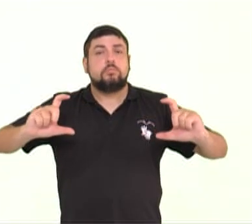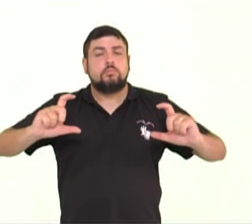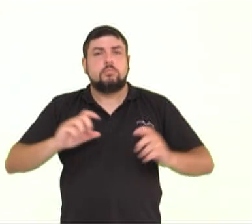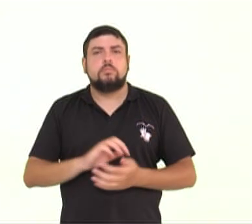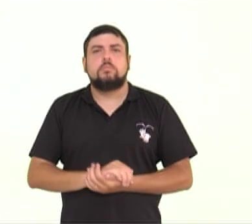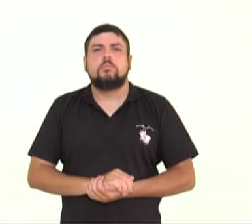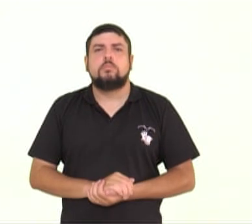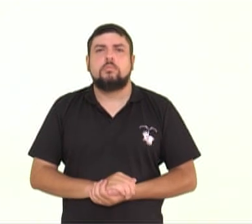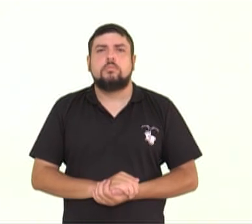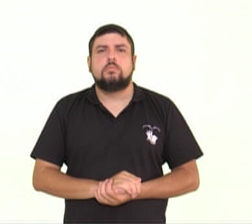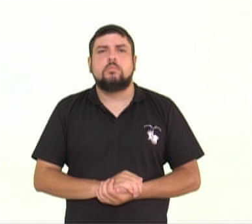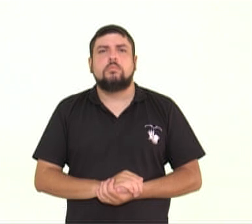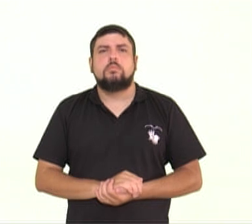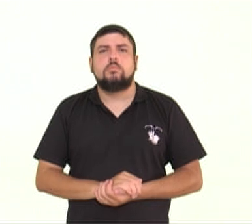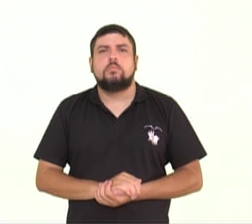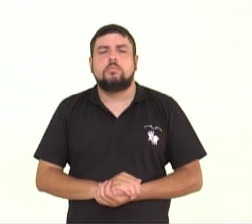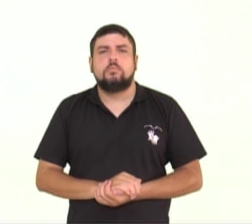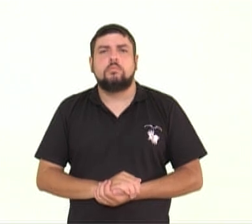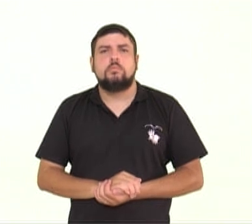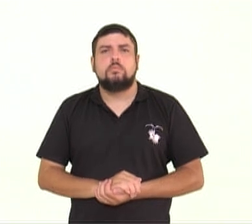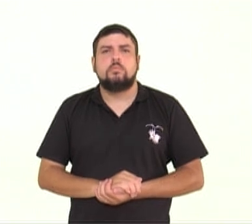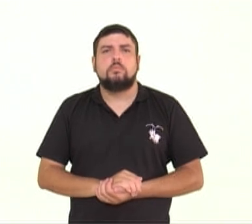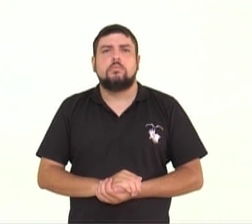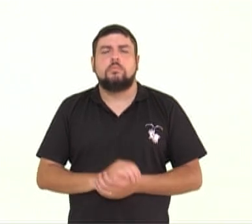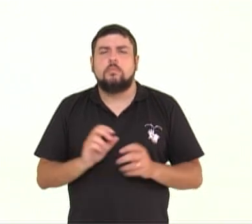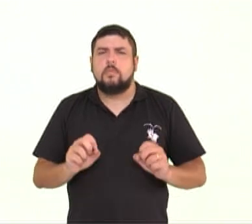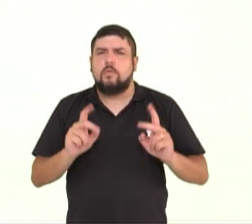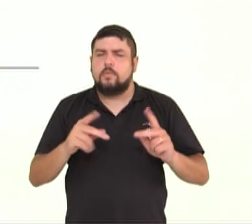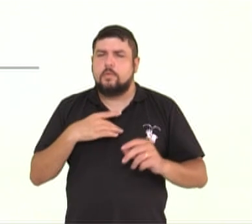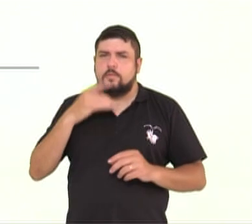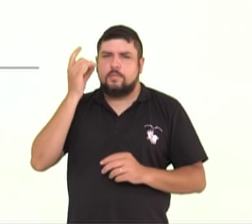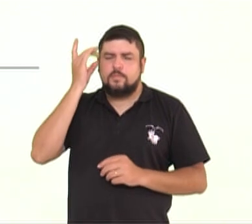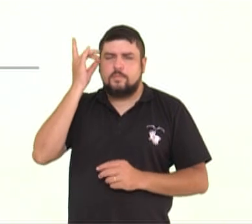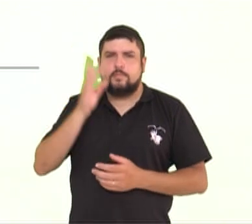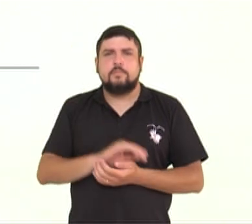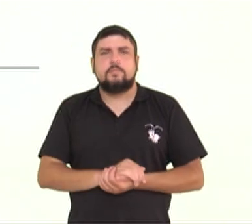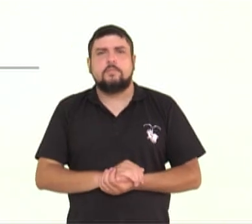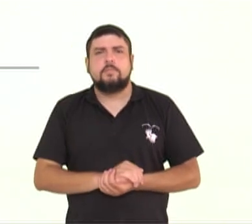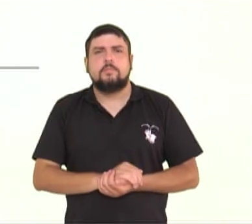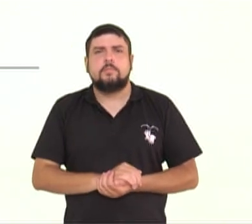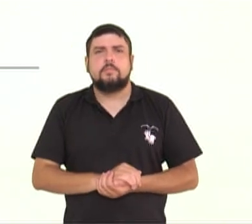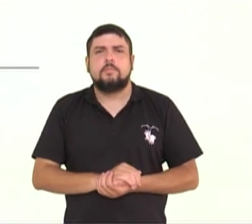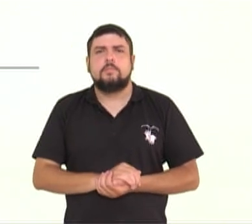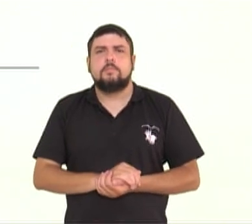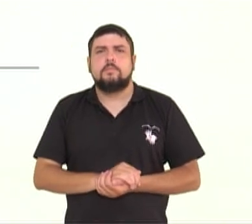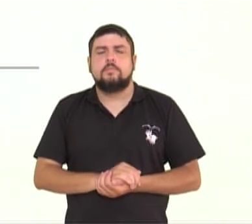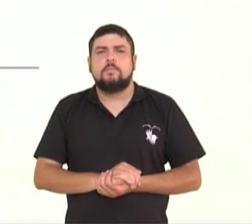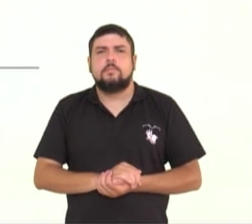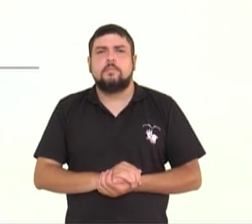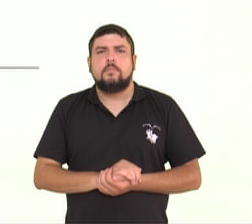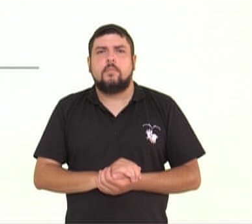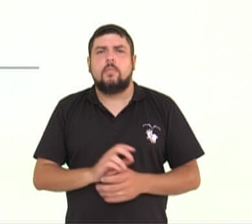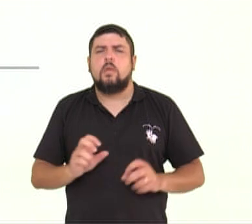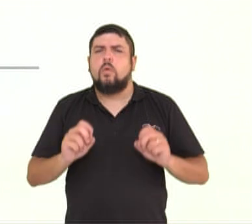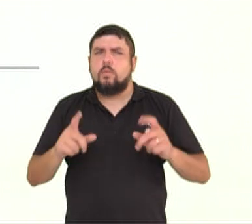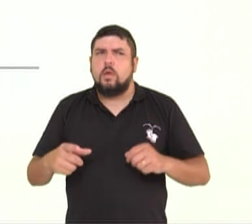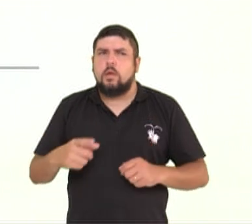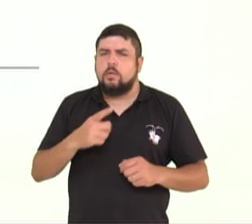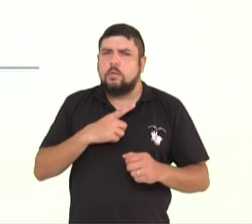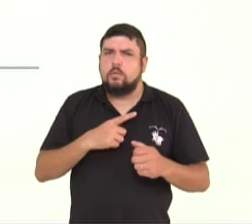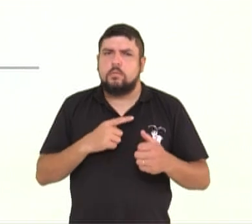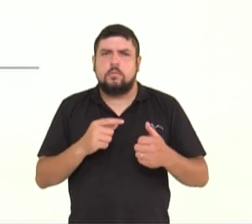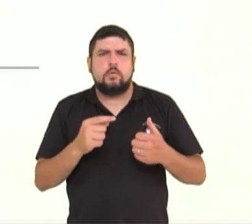menos 29 até 105, mole, né, facinho. Muito bem. Há diversos tipos de